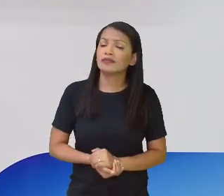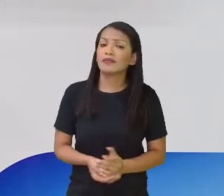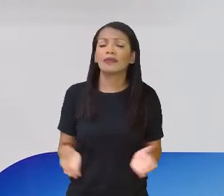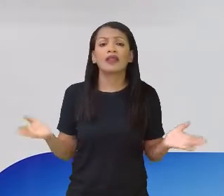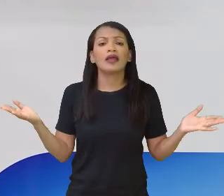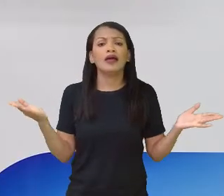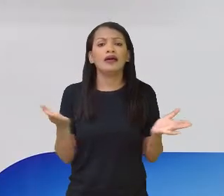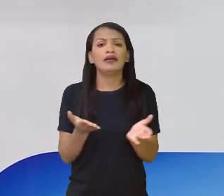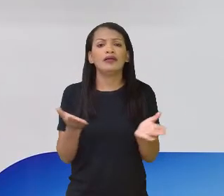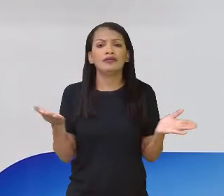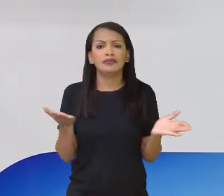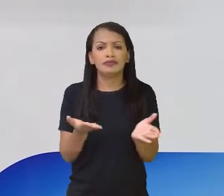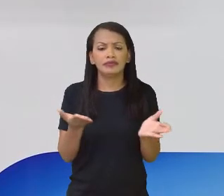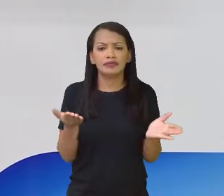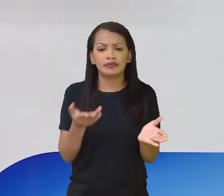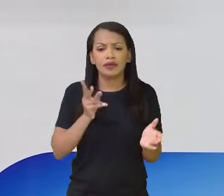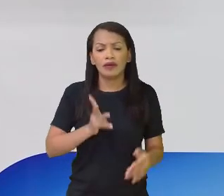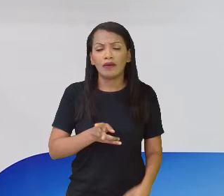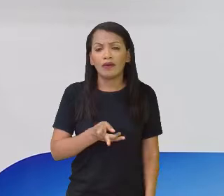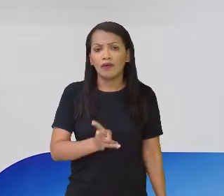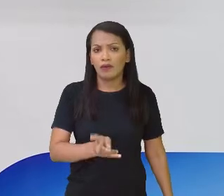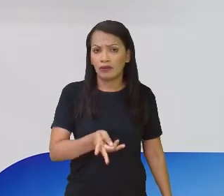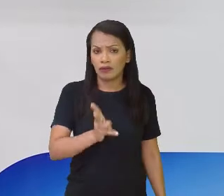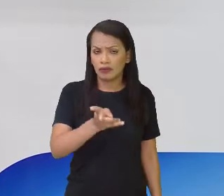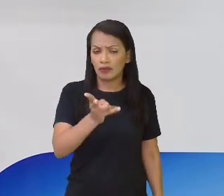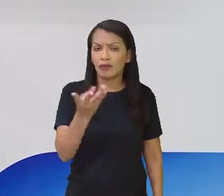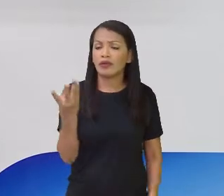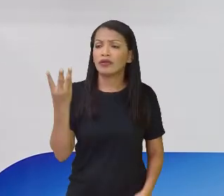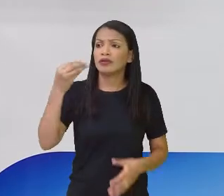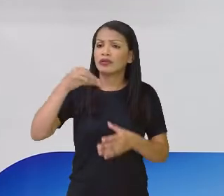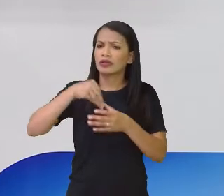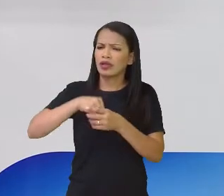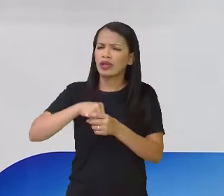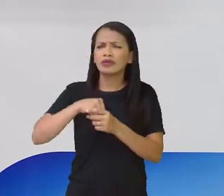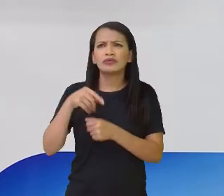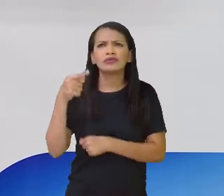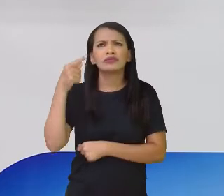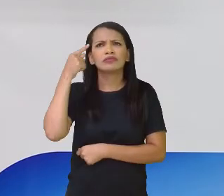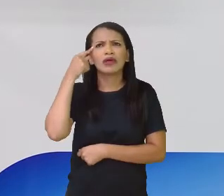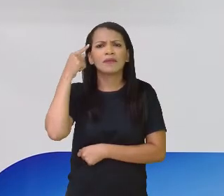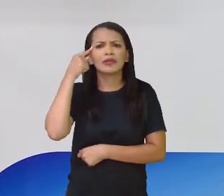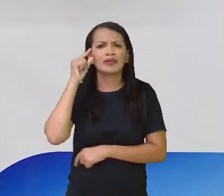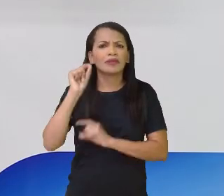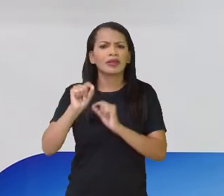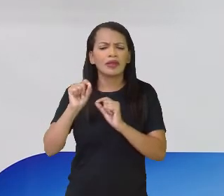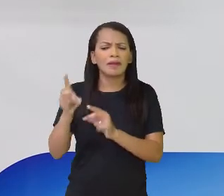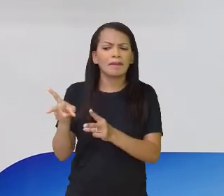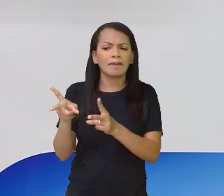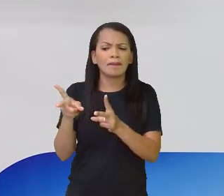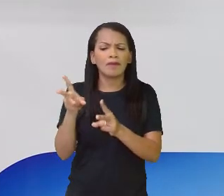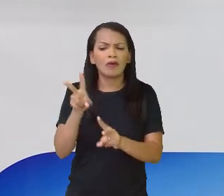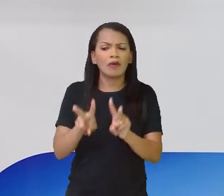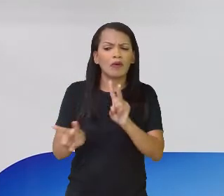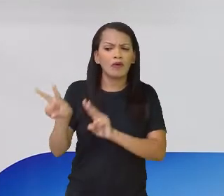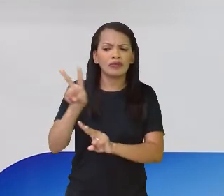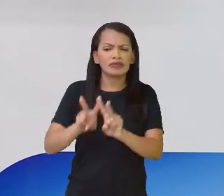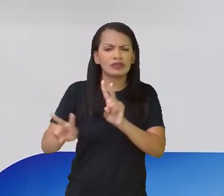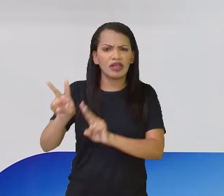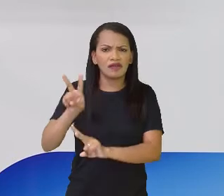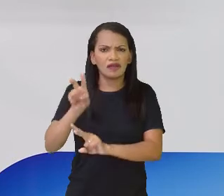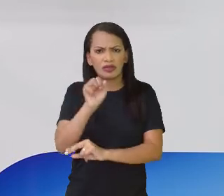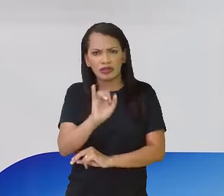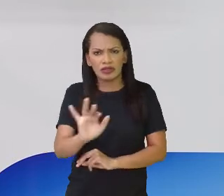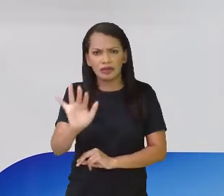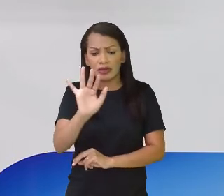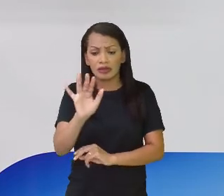Agora, seguindo dentro dessa perspectiva que a gente observou nas imagens, a gente já começou